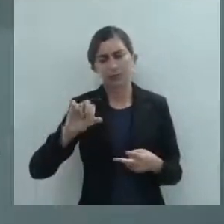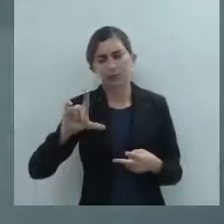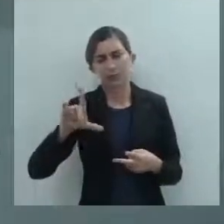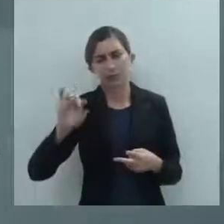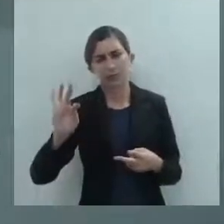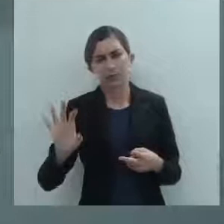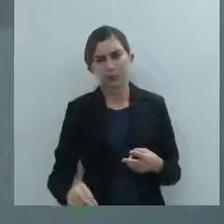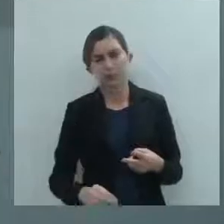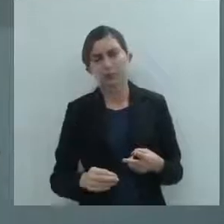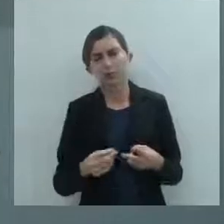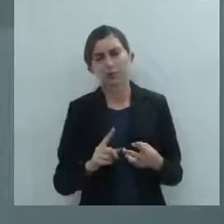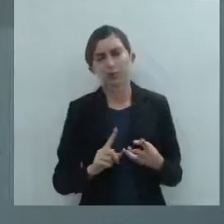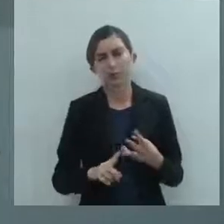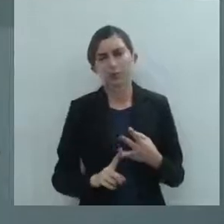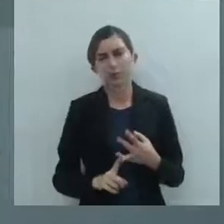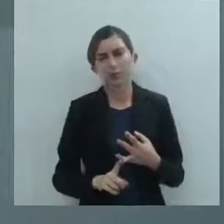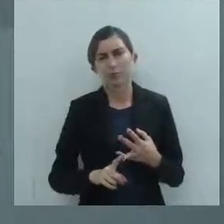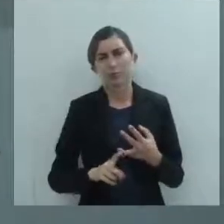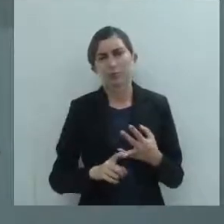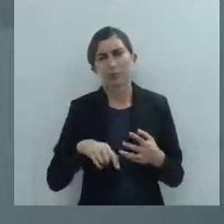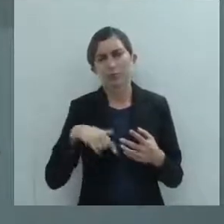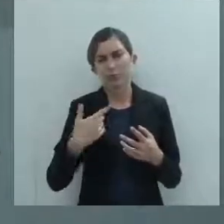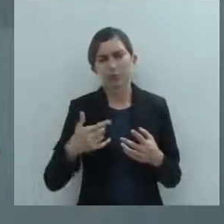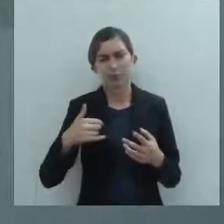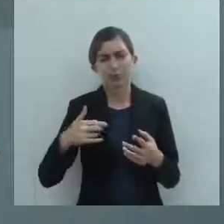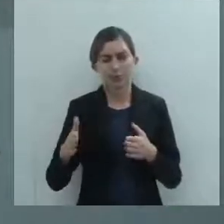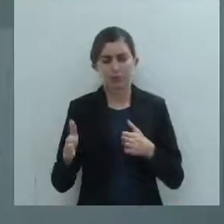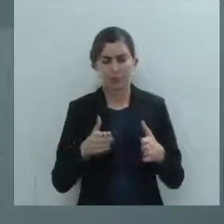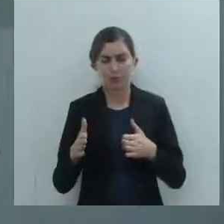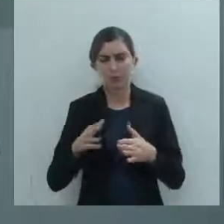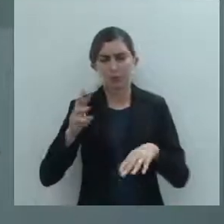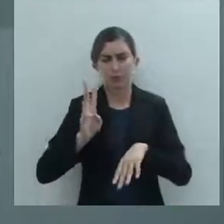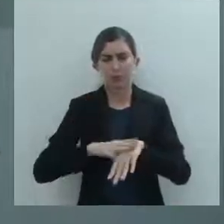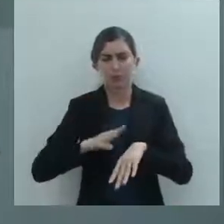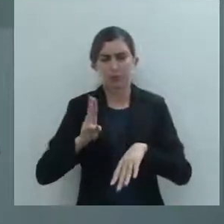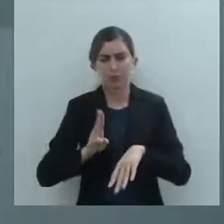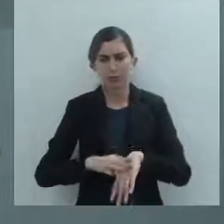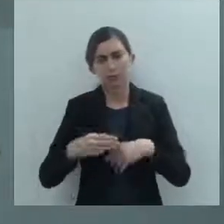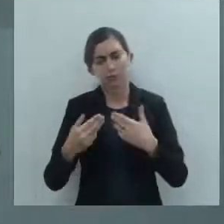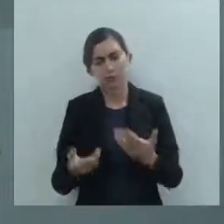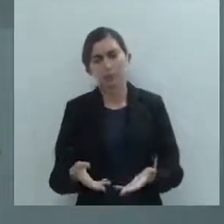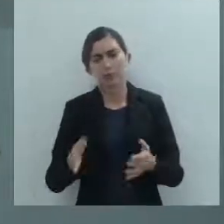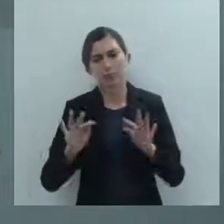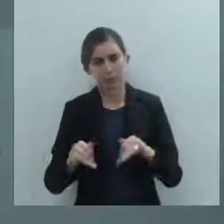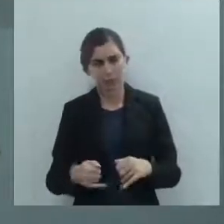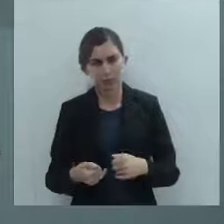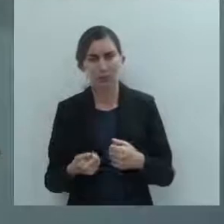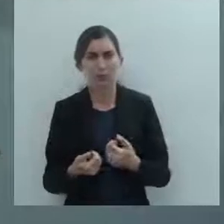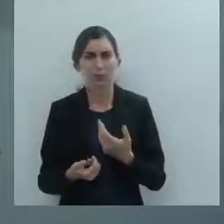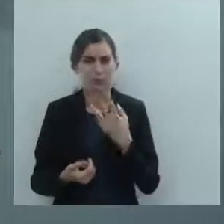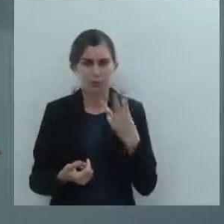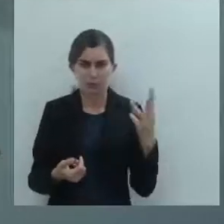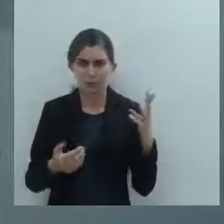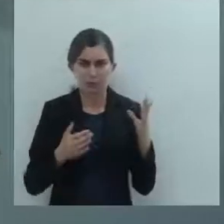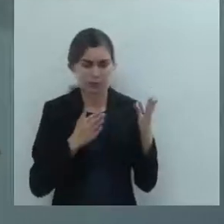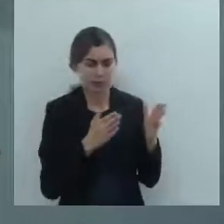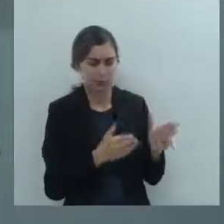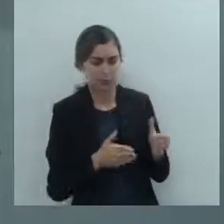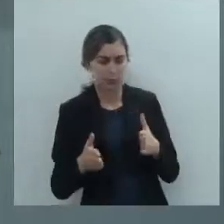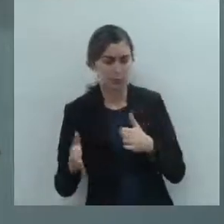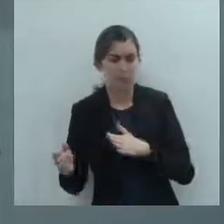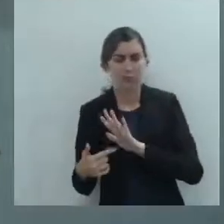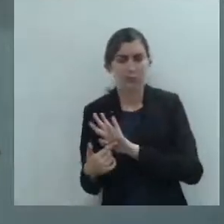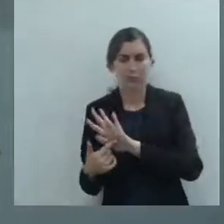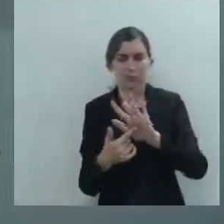ou idade da pedra polida um a idade dos metais ou fase final essas subdivisões